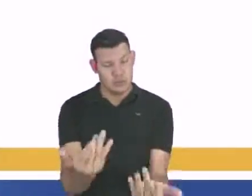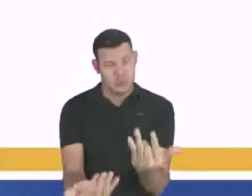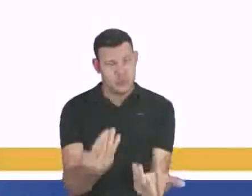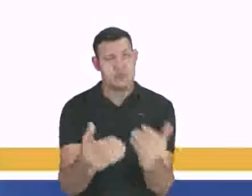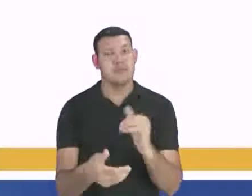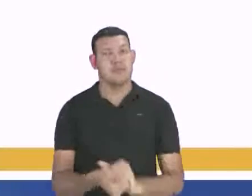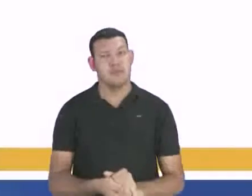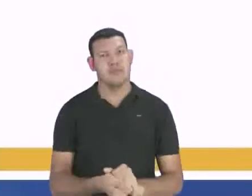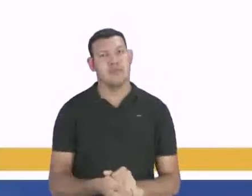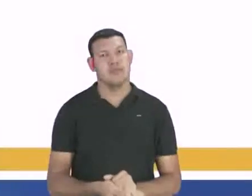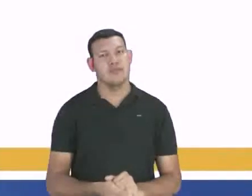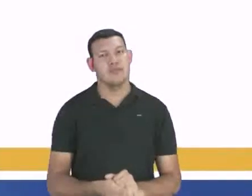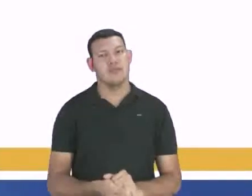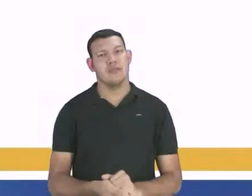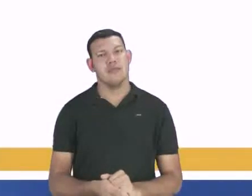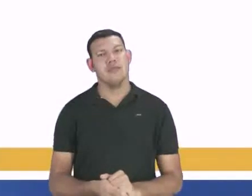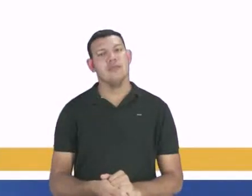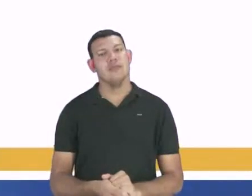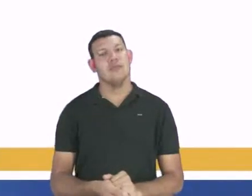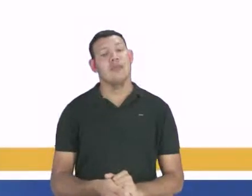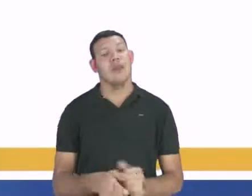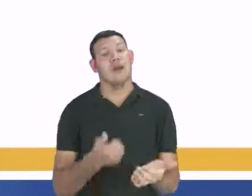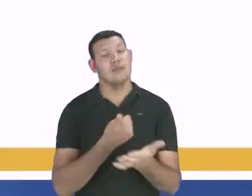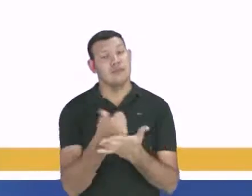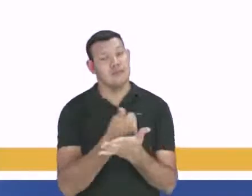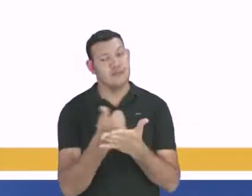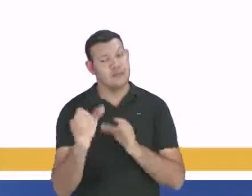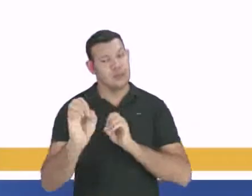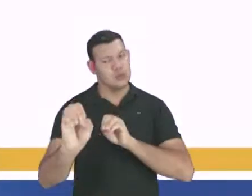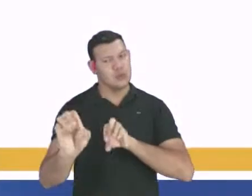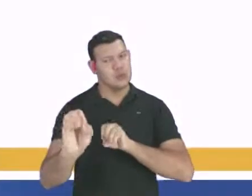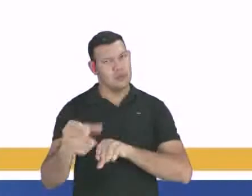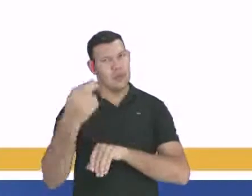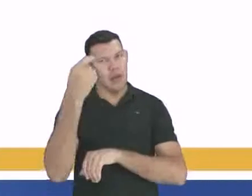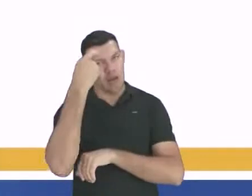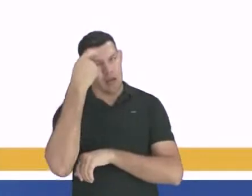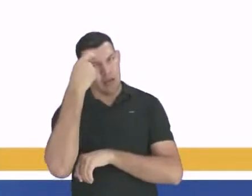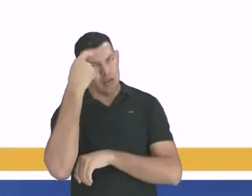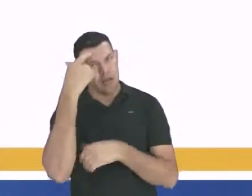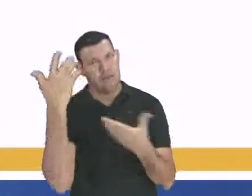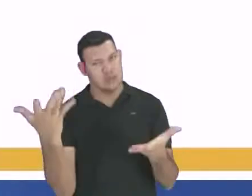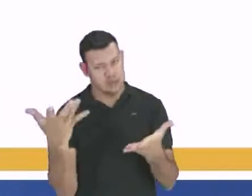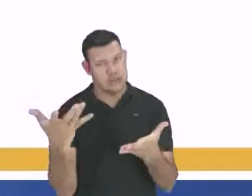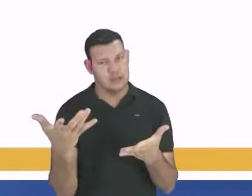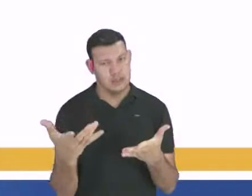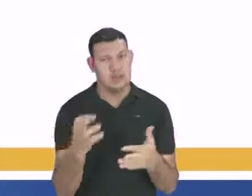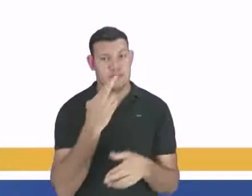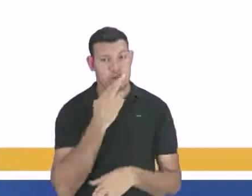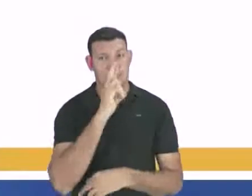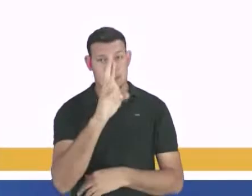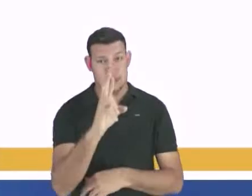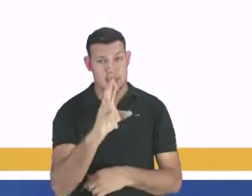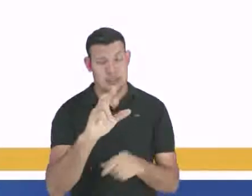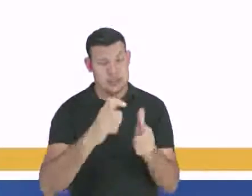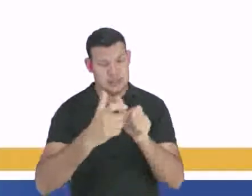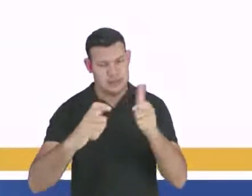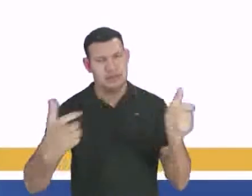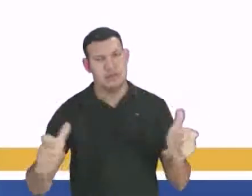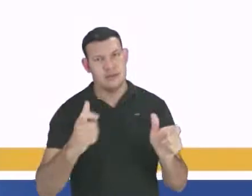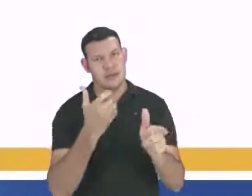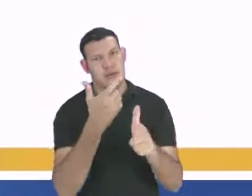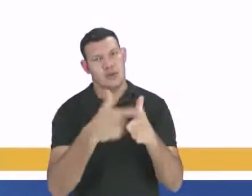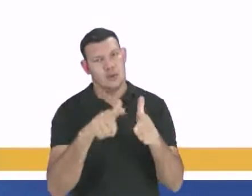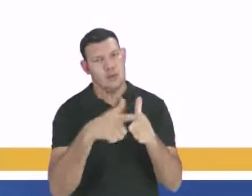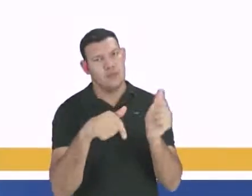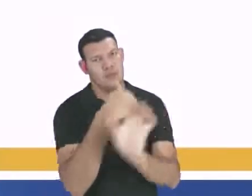ter ali uma ação de educação ambiental, tá? Então, a solução, em parte, de grande parte dos problemas ambientais,